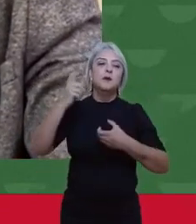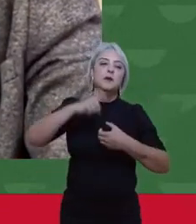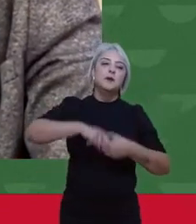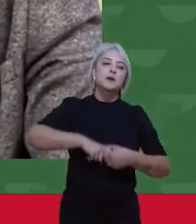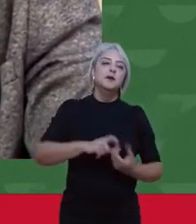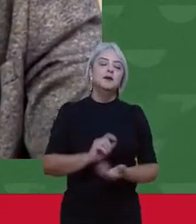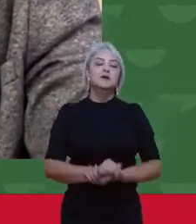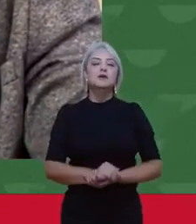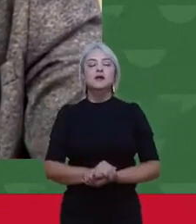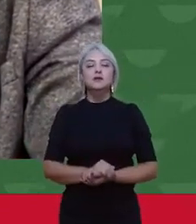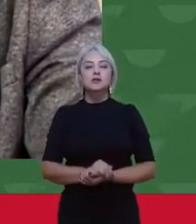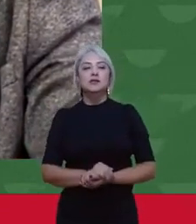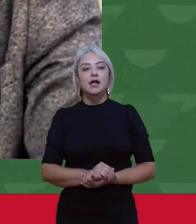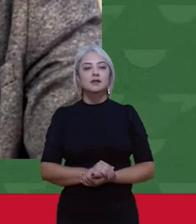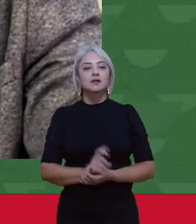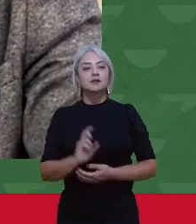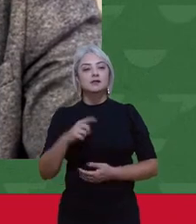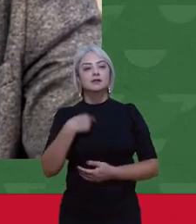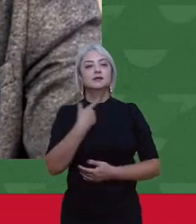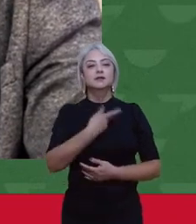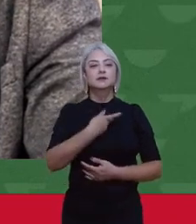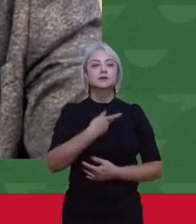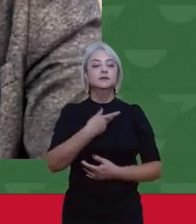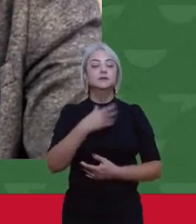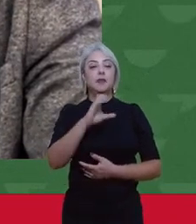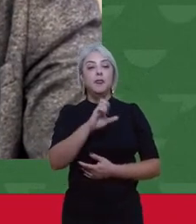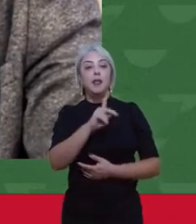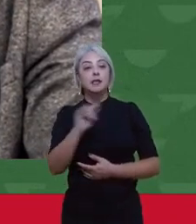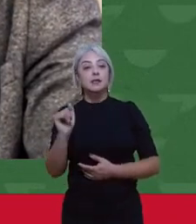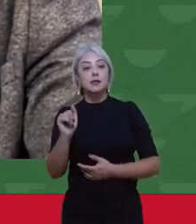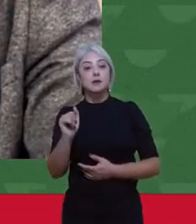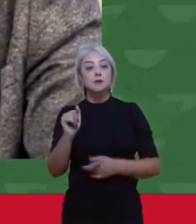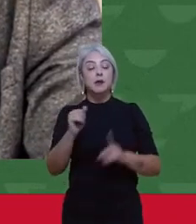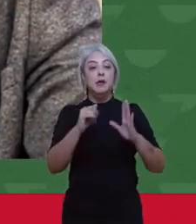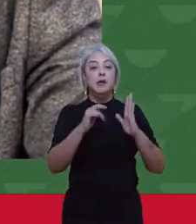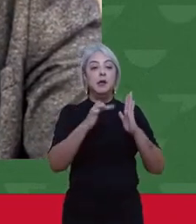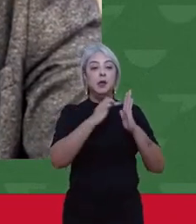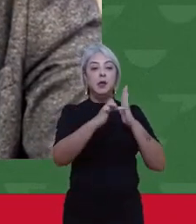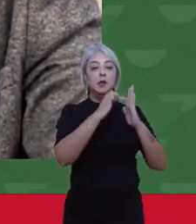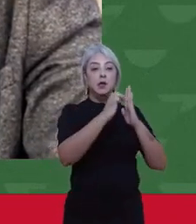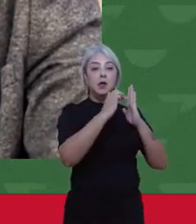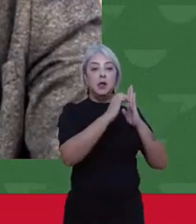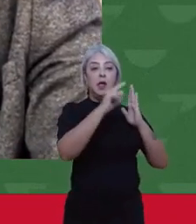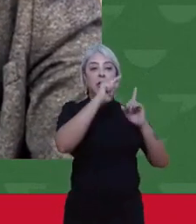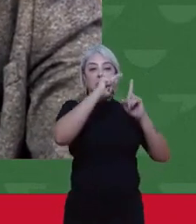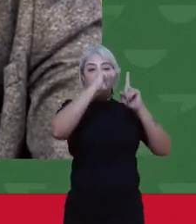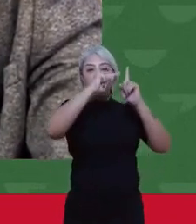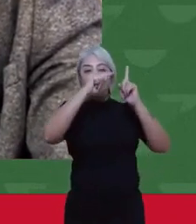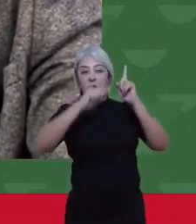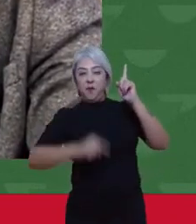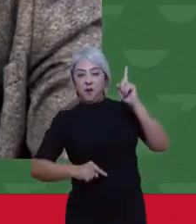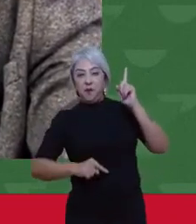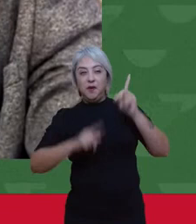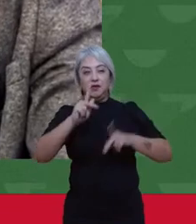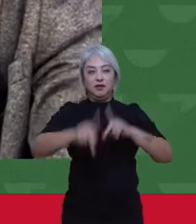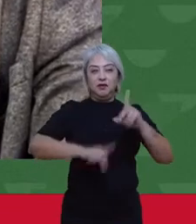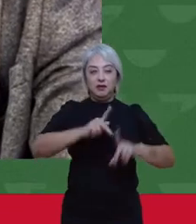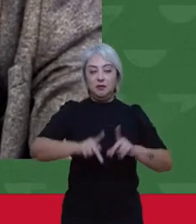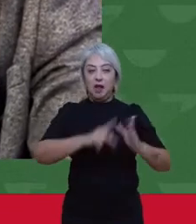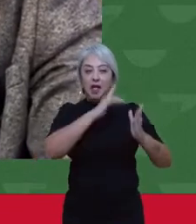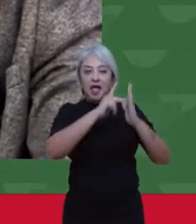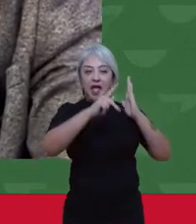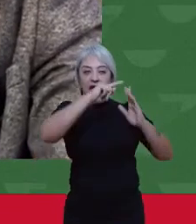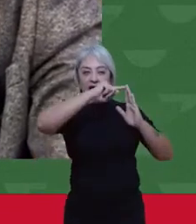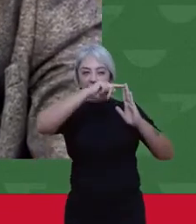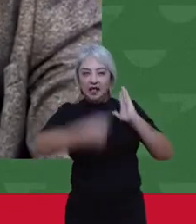construindo, porque estamos vendo aí a CPI do genocídio, a queda da popularidade do genocida, a